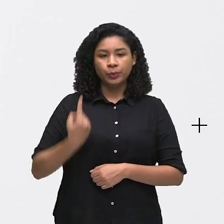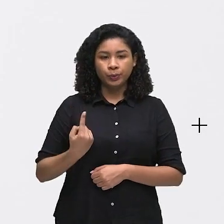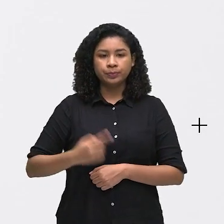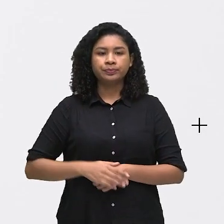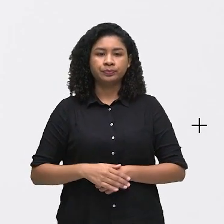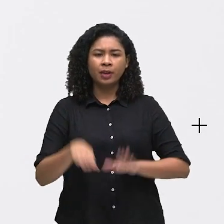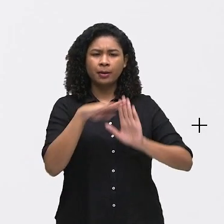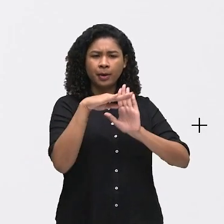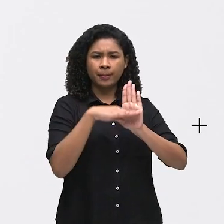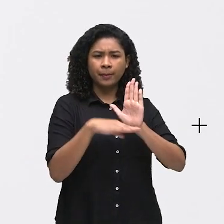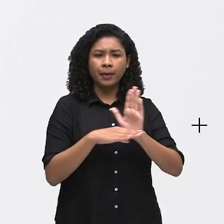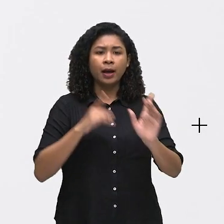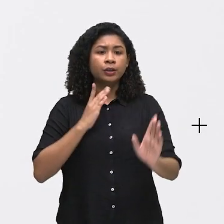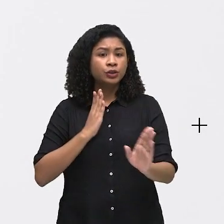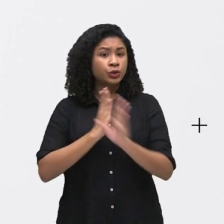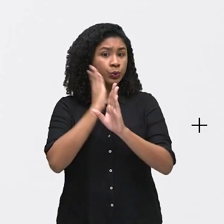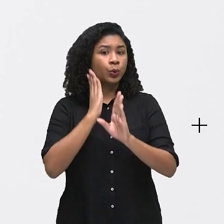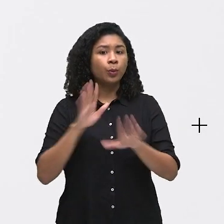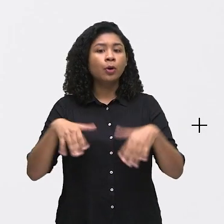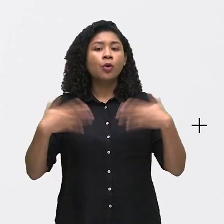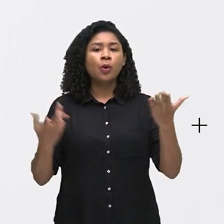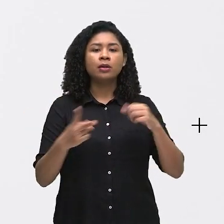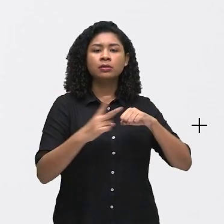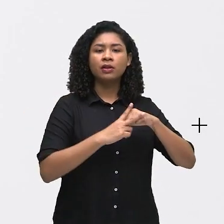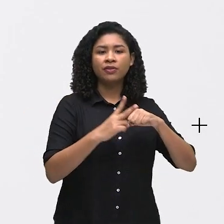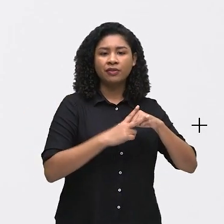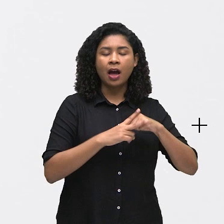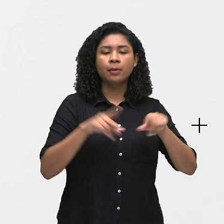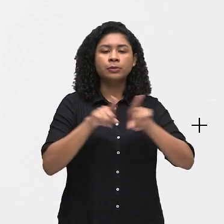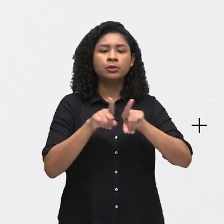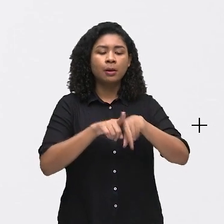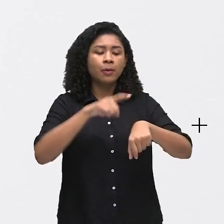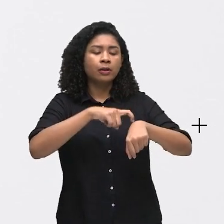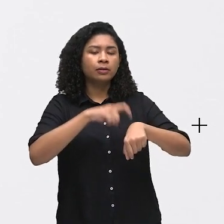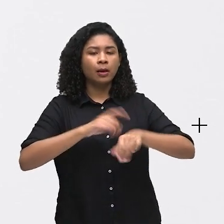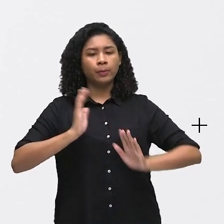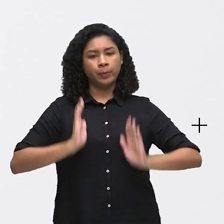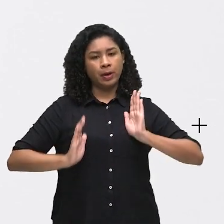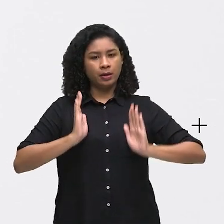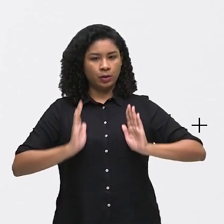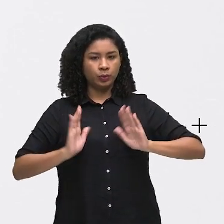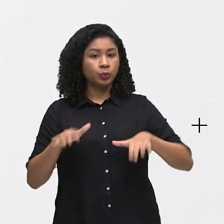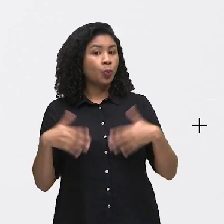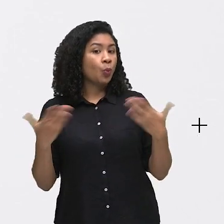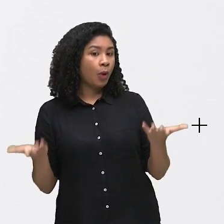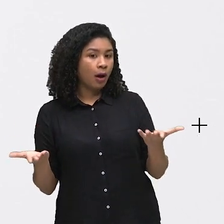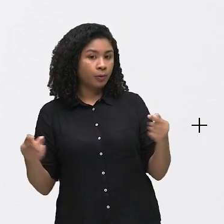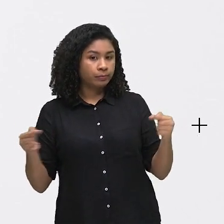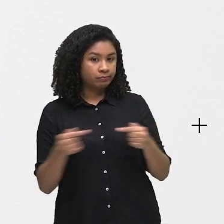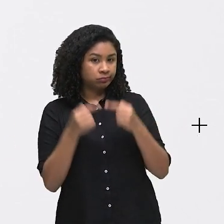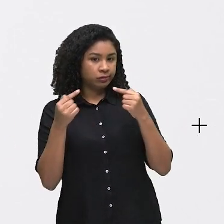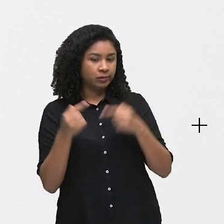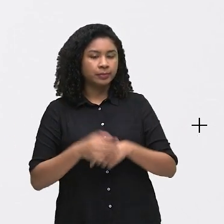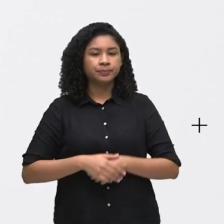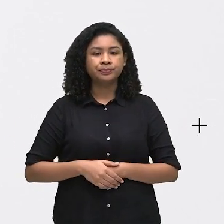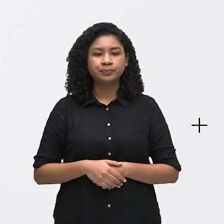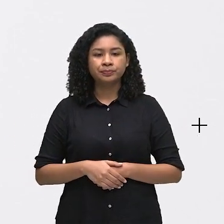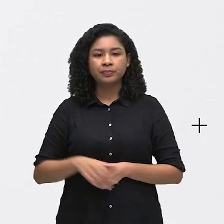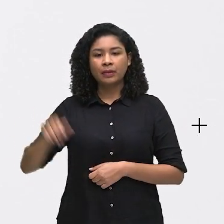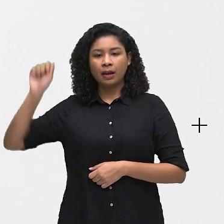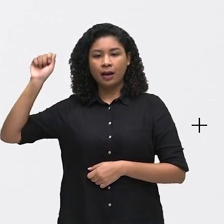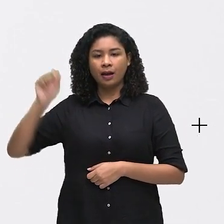nas frases e classifique-os quanto aos tempos verbais. Então, veja bem, papai gosta